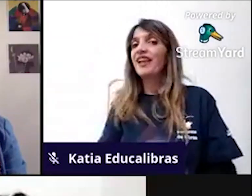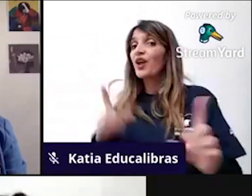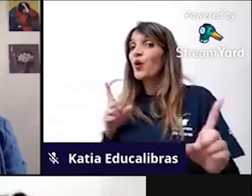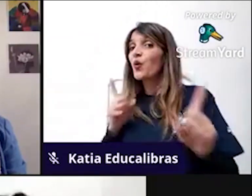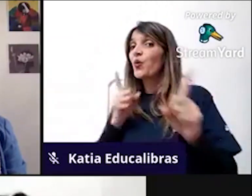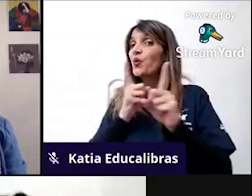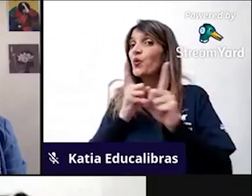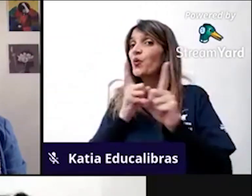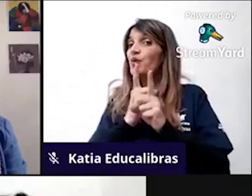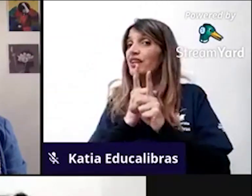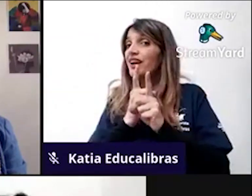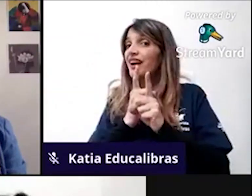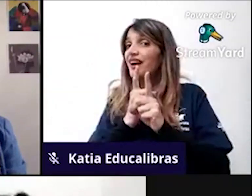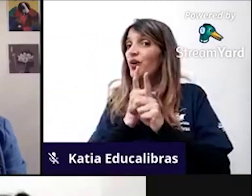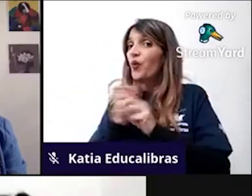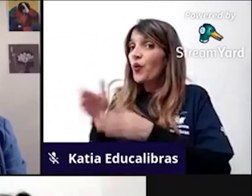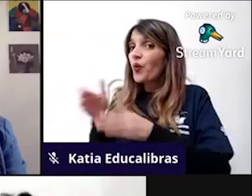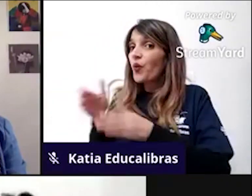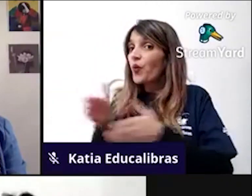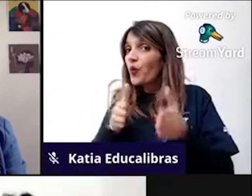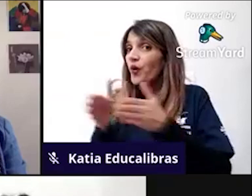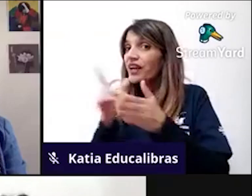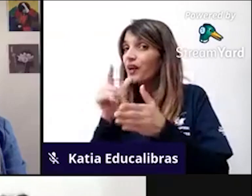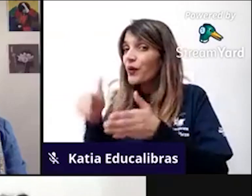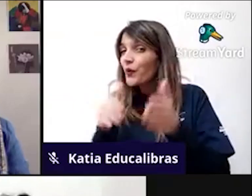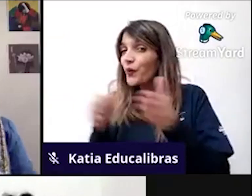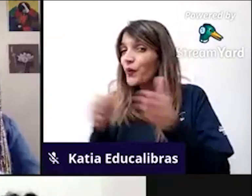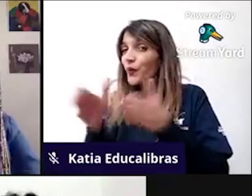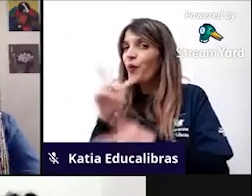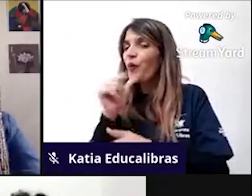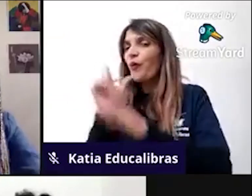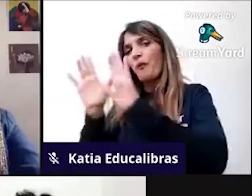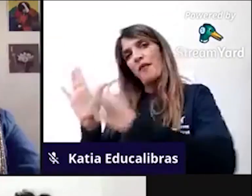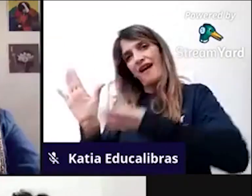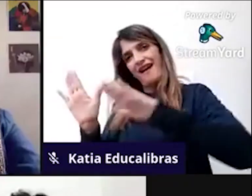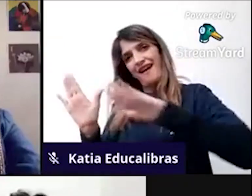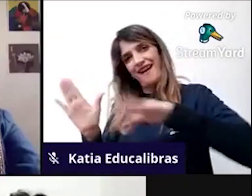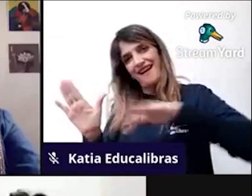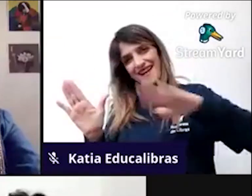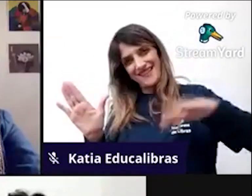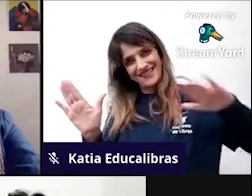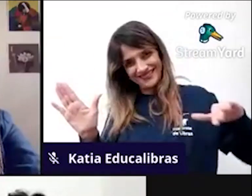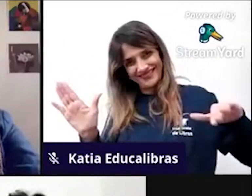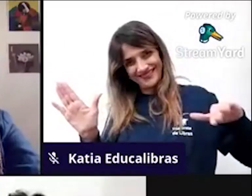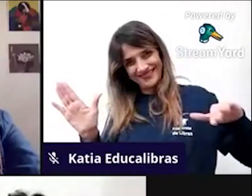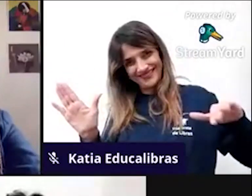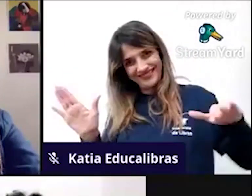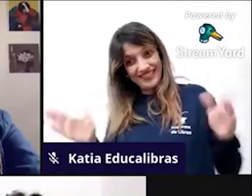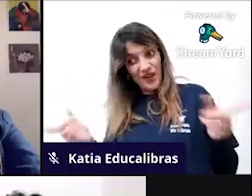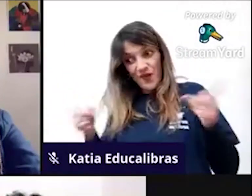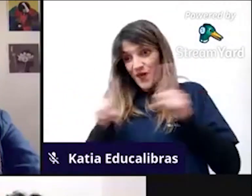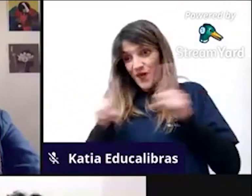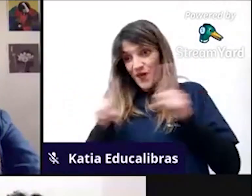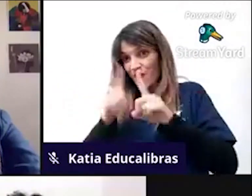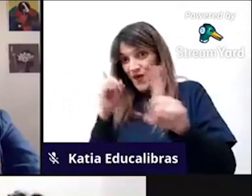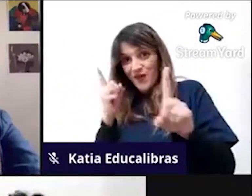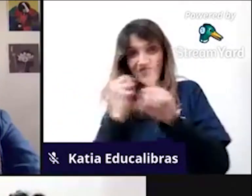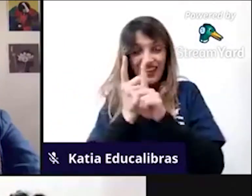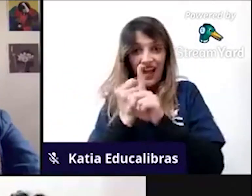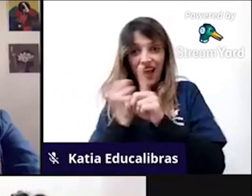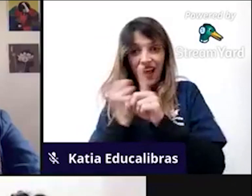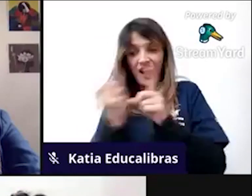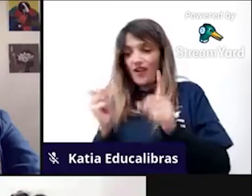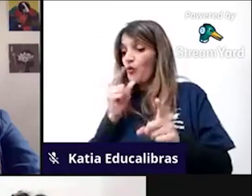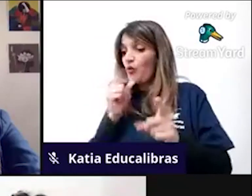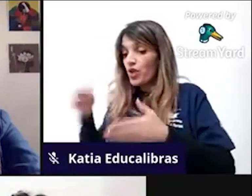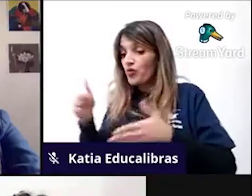rio. É o mar, né? Se encontrar com o mar. Ele se realiza, o rio se realiza quando ele mergulha